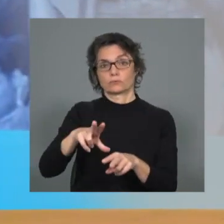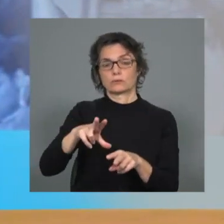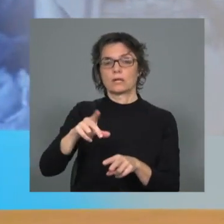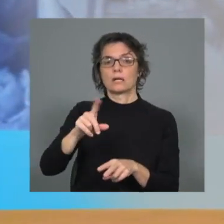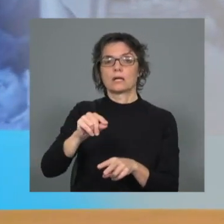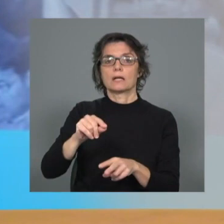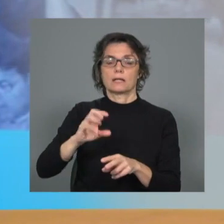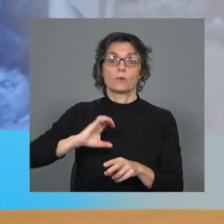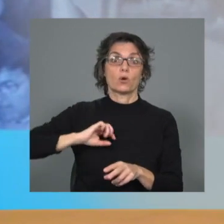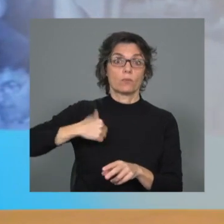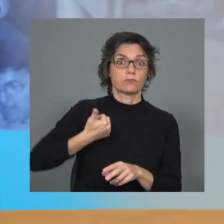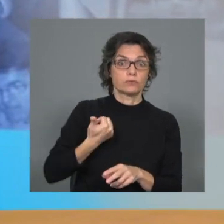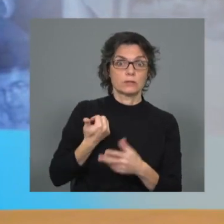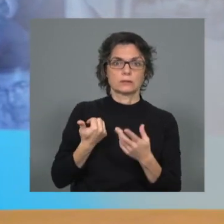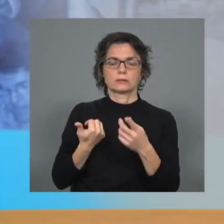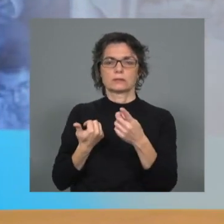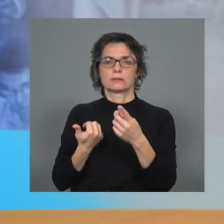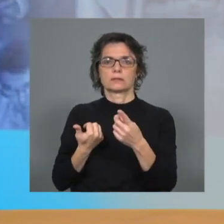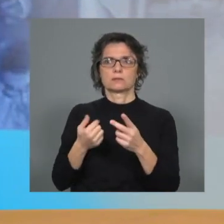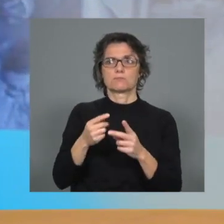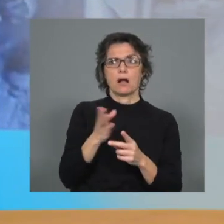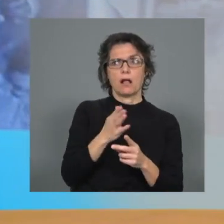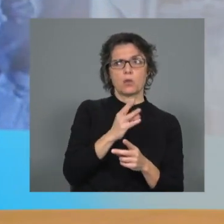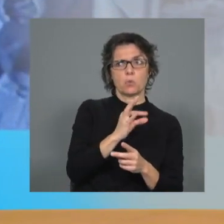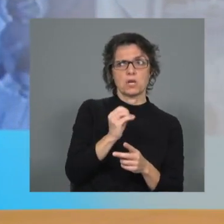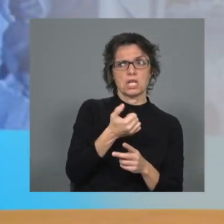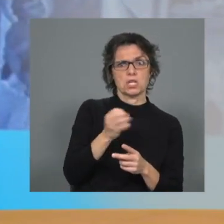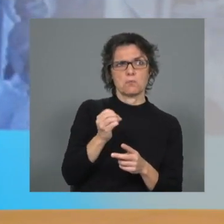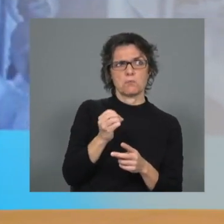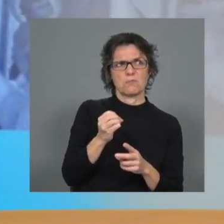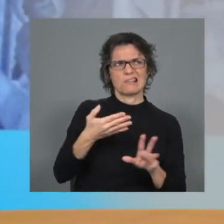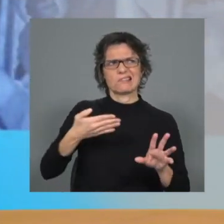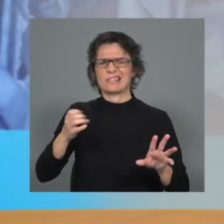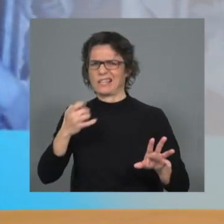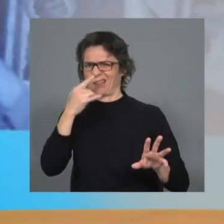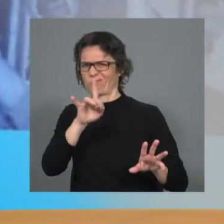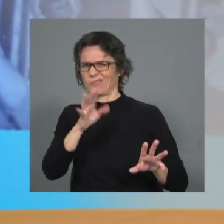a cabo-verdiana, nessa altura, 40, 50, 70, aliás, desculpa.